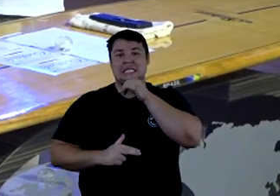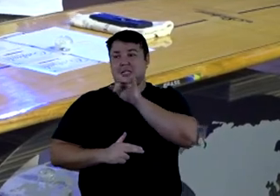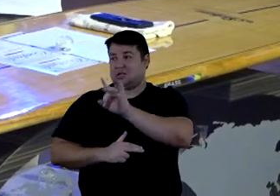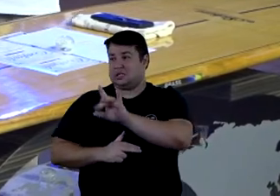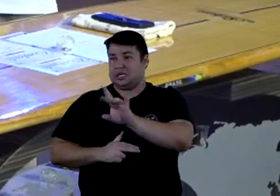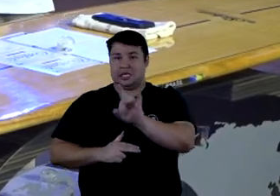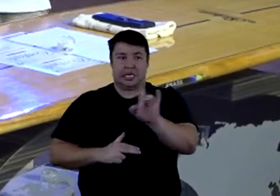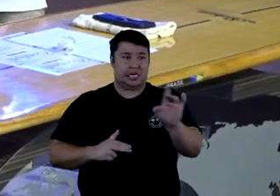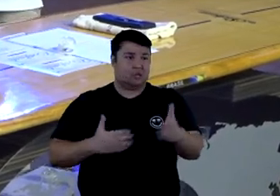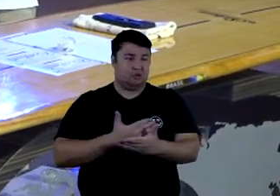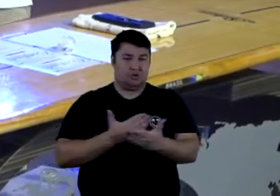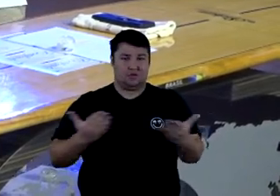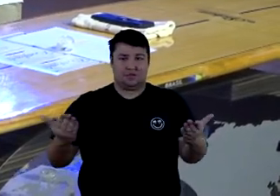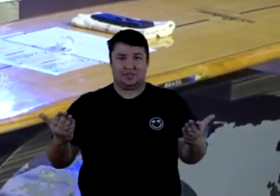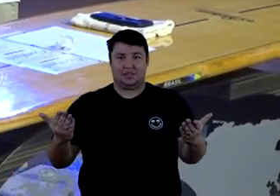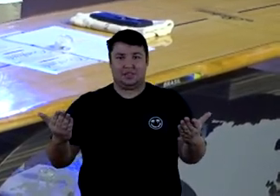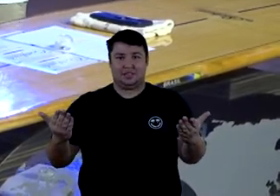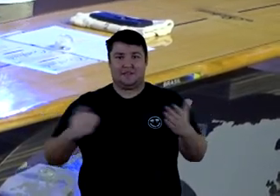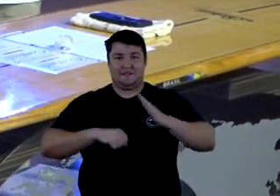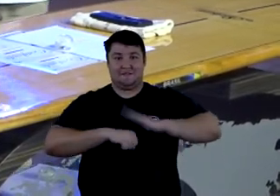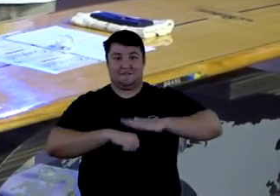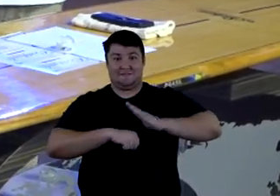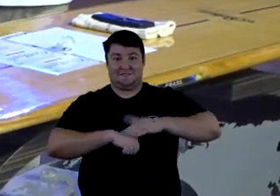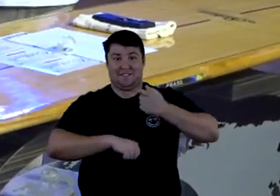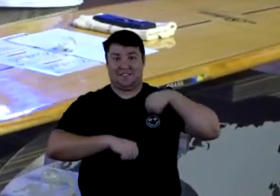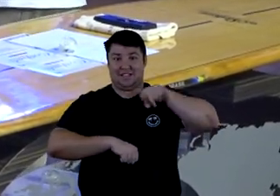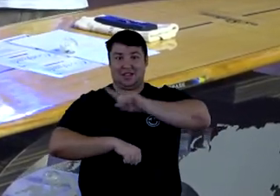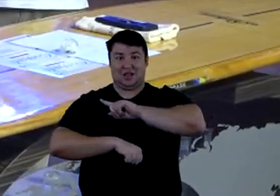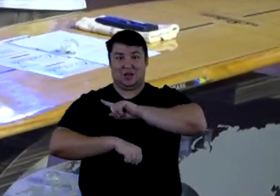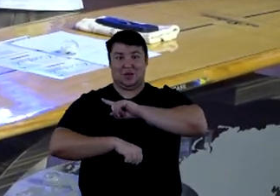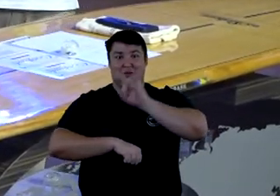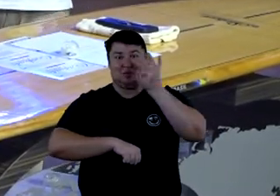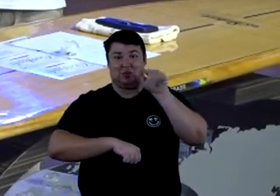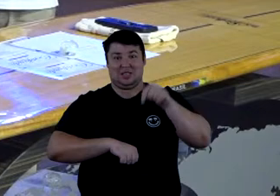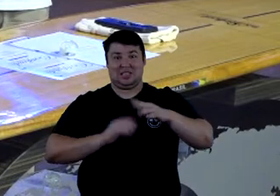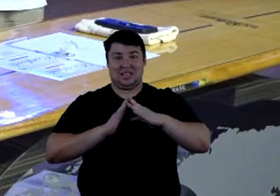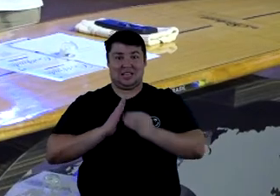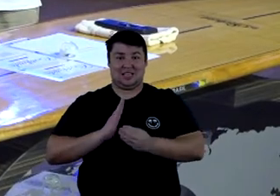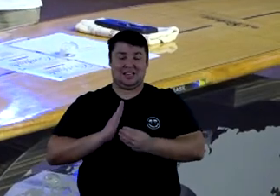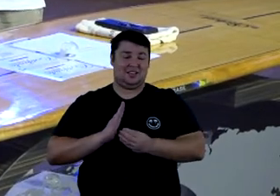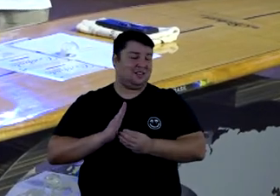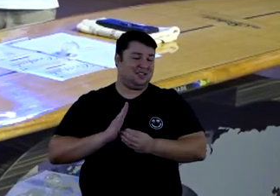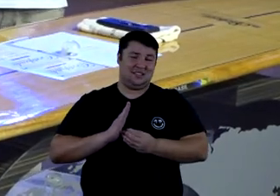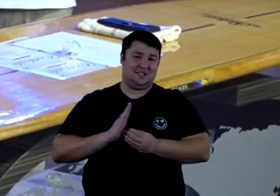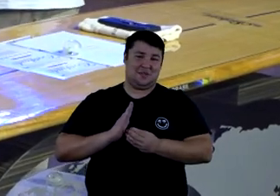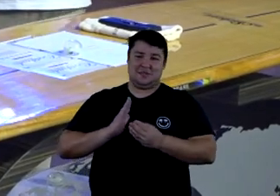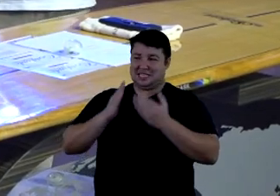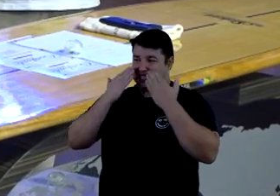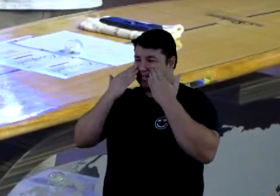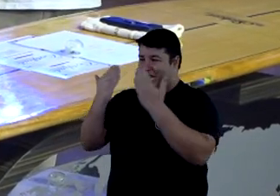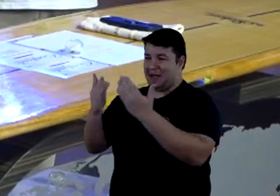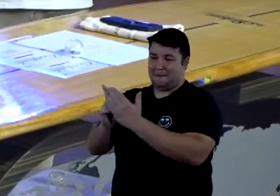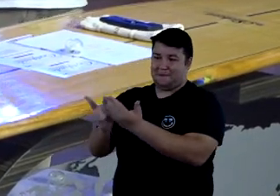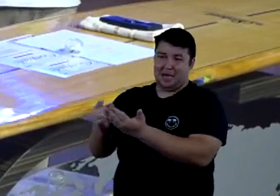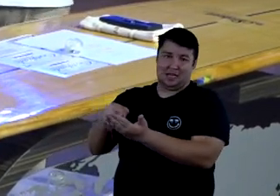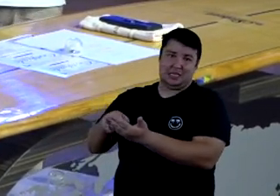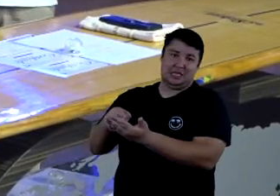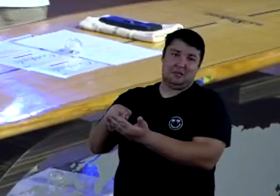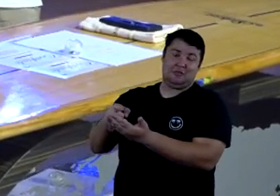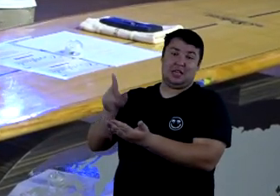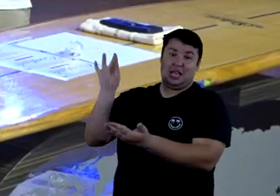de vocês que nos fez nos firmar não somente nessa casa, mas diante da palavra de Deus